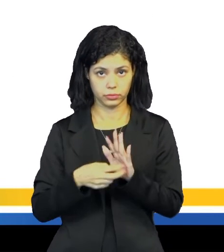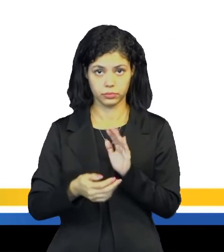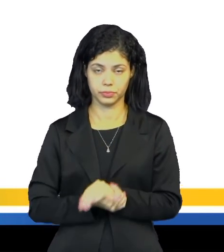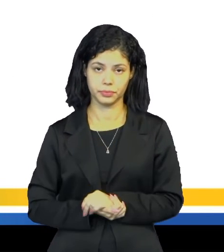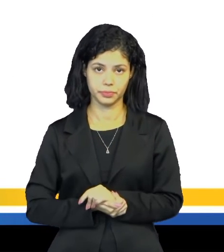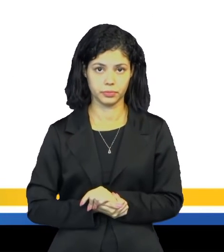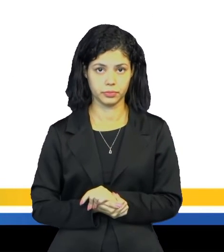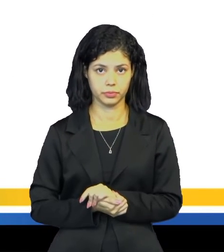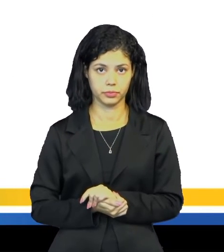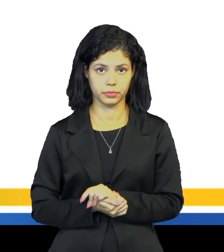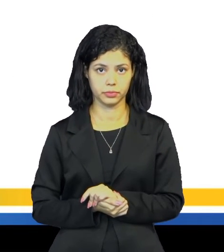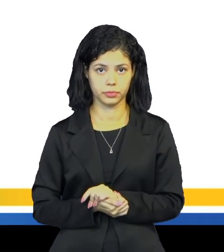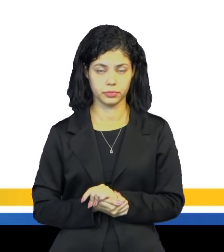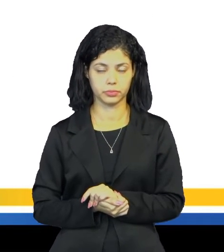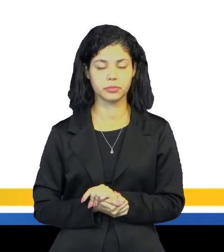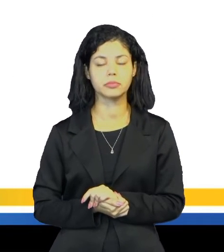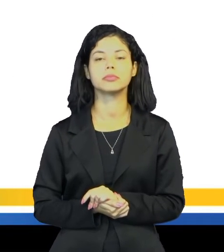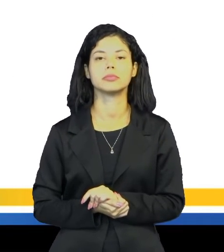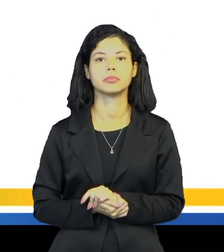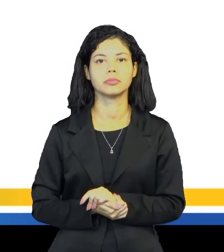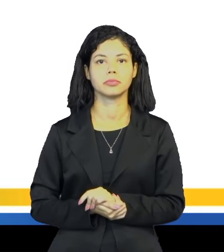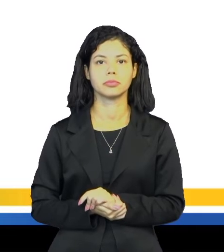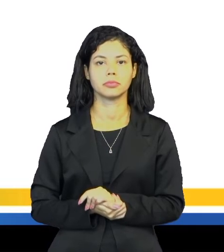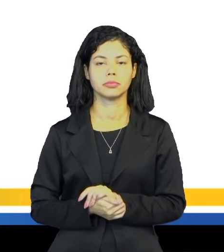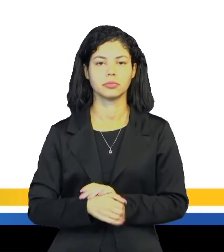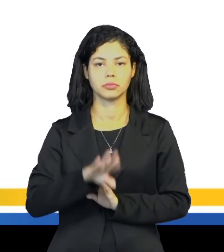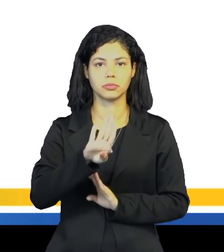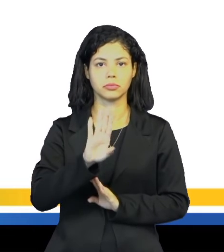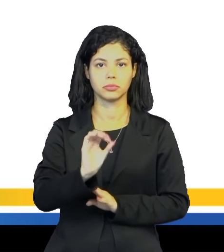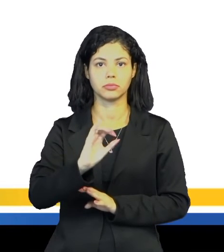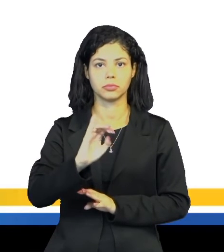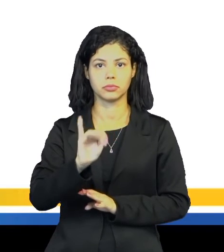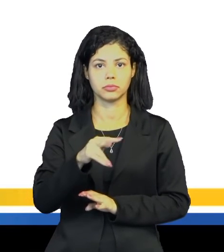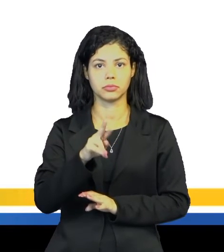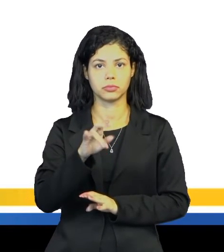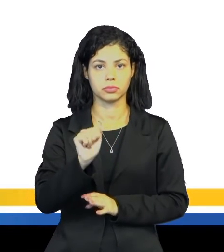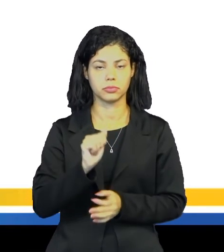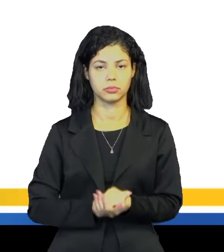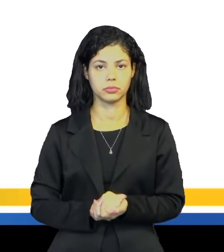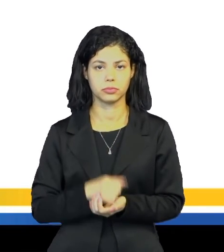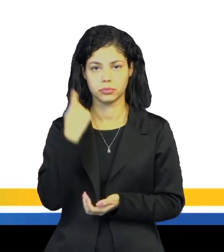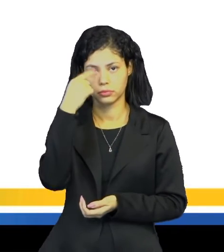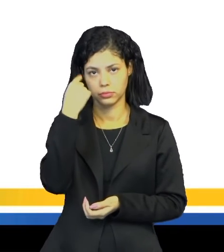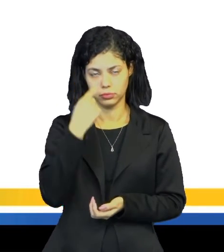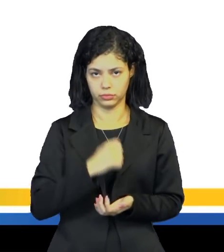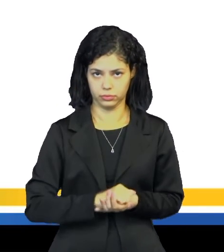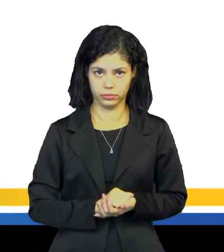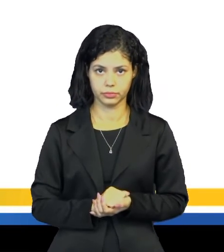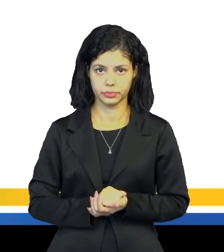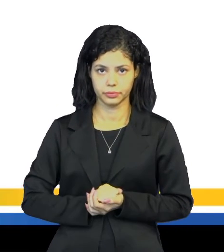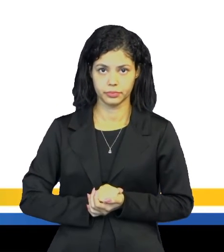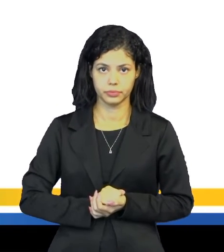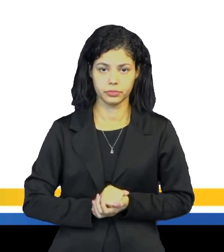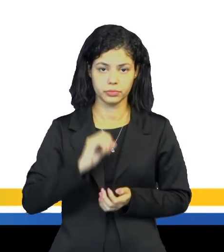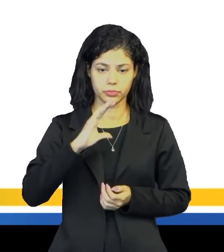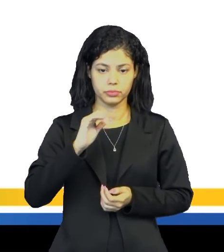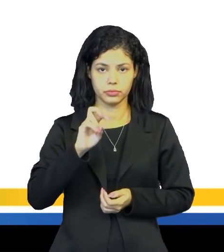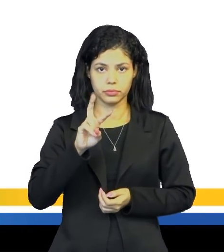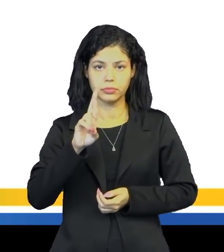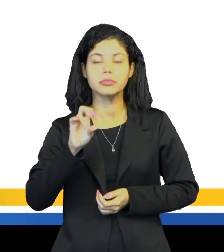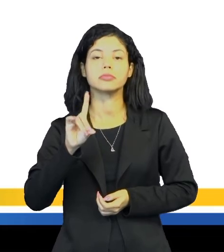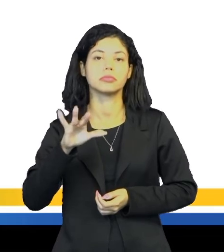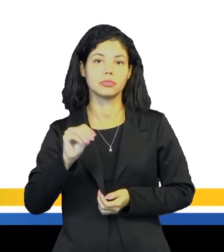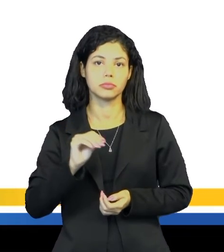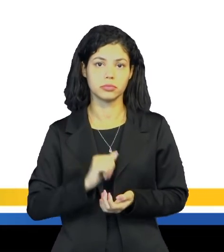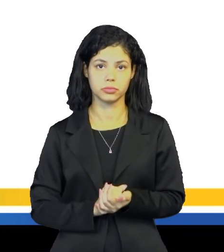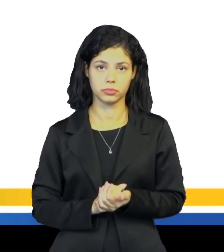as palavras botija, né? Que é uma mescla, né? Ela é de origem de espanhola. A palavra cavaleiro, né? Que